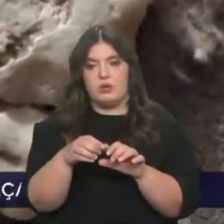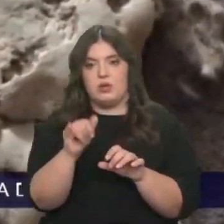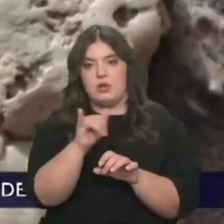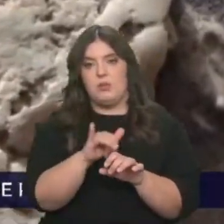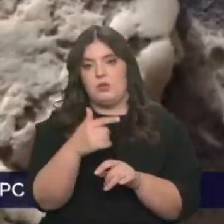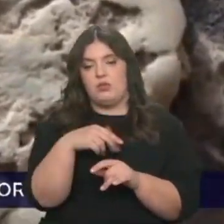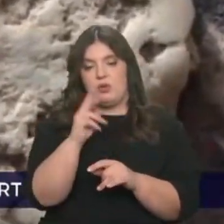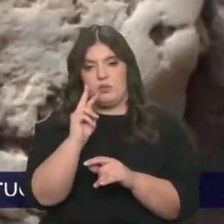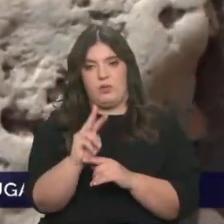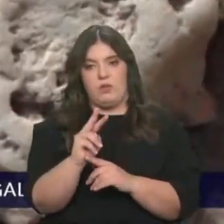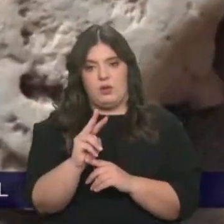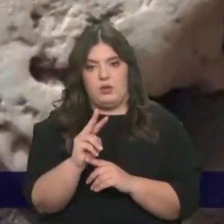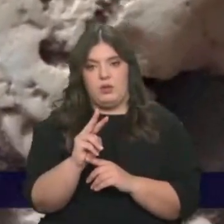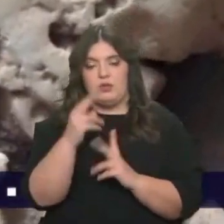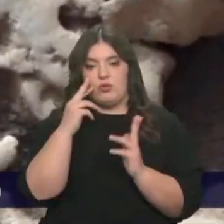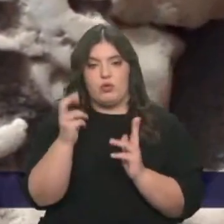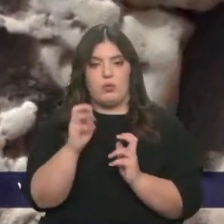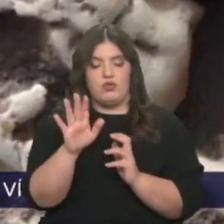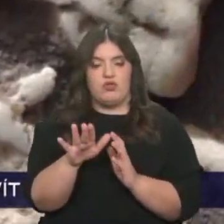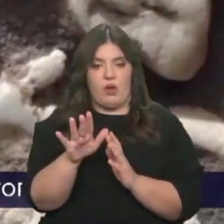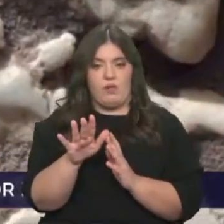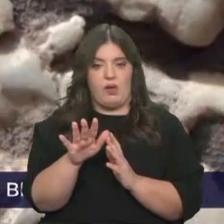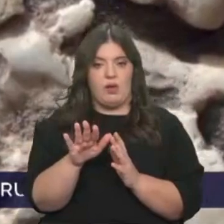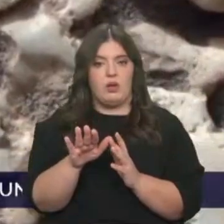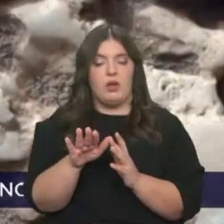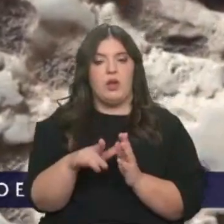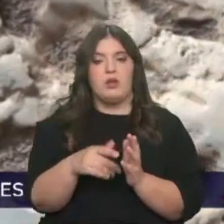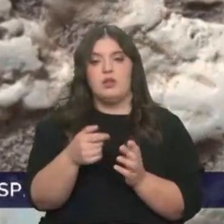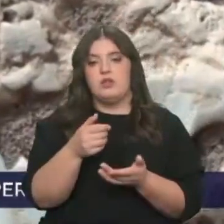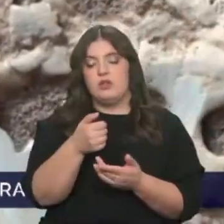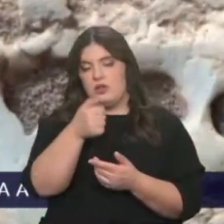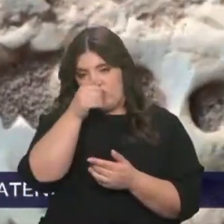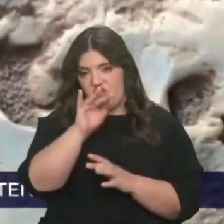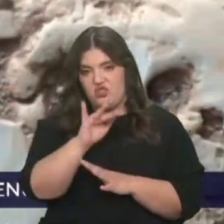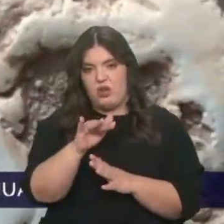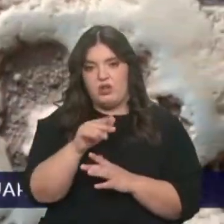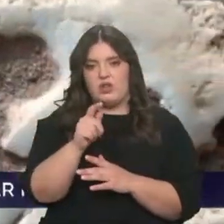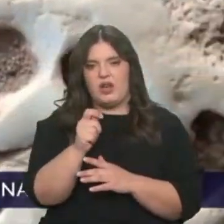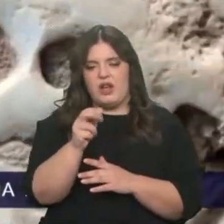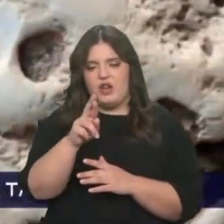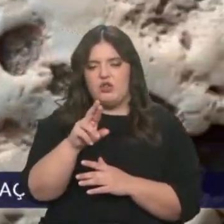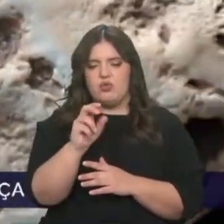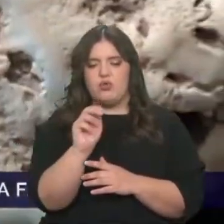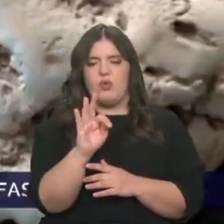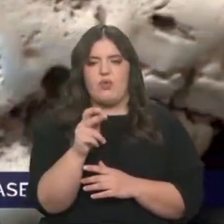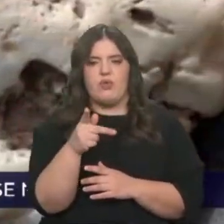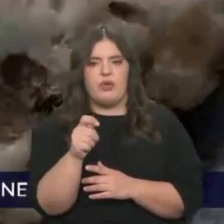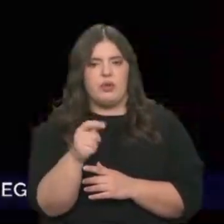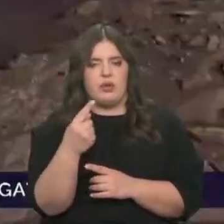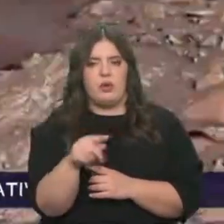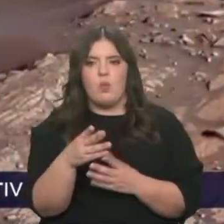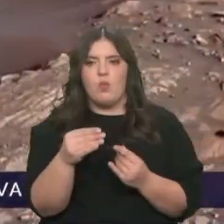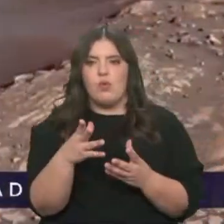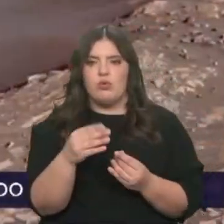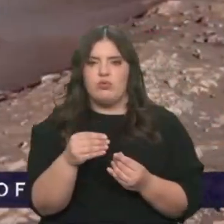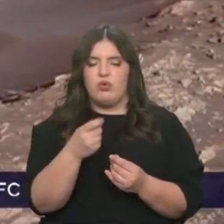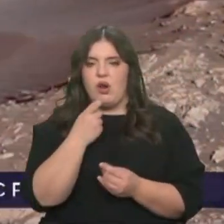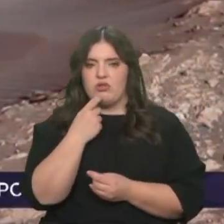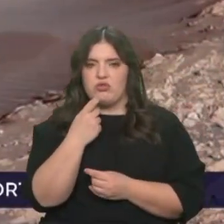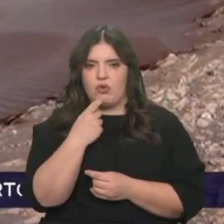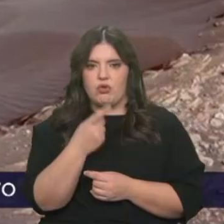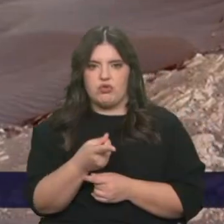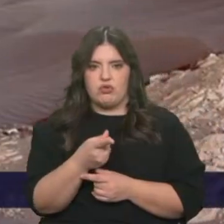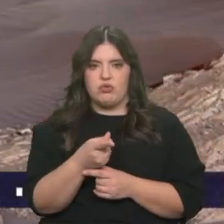estamos a ver, descobriu que estavam repletas de enxofre. Enxofre nestas rochas que estamos a